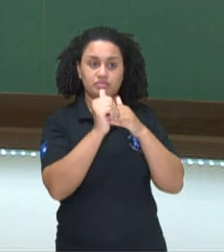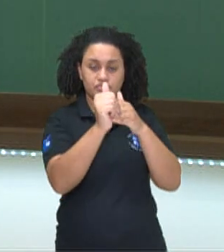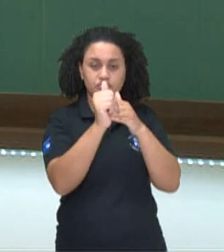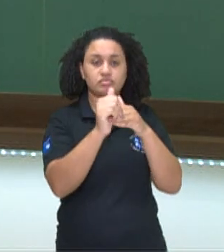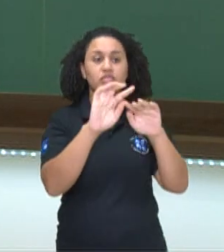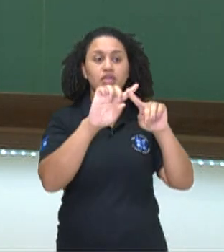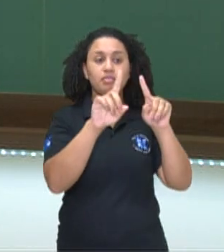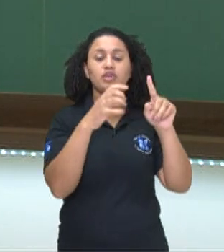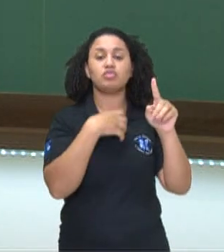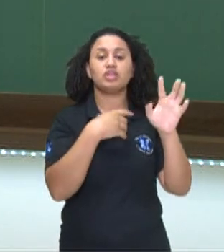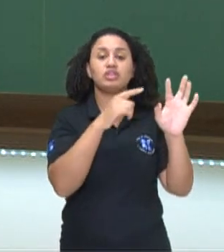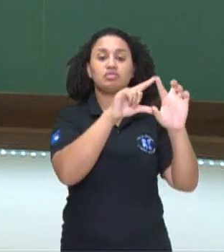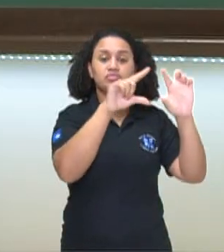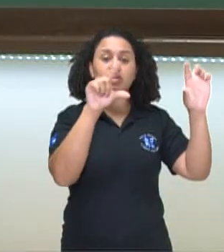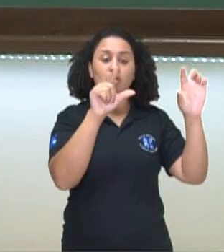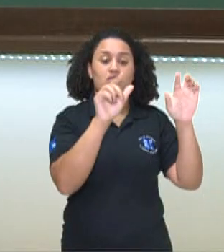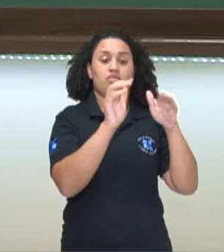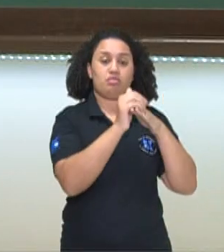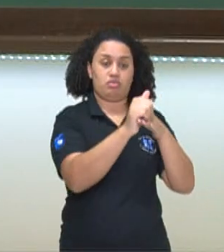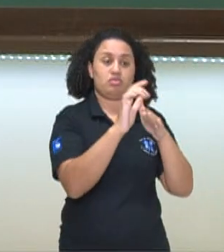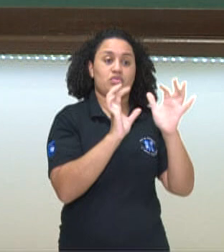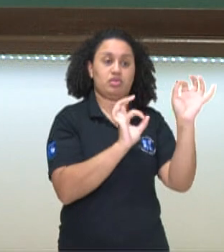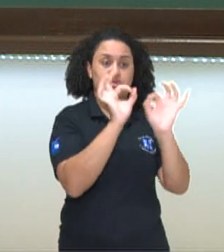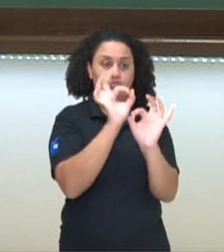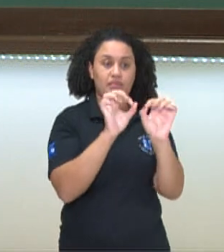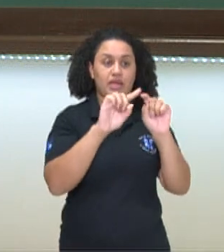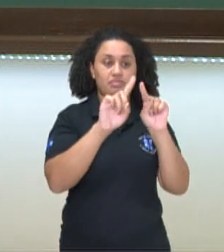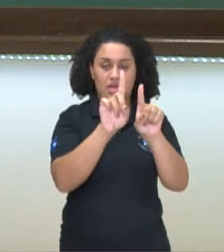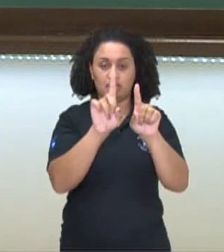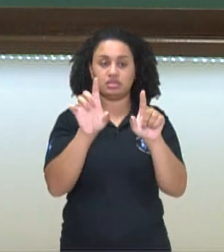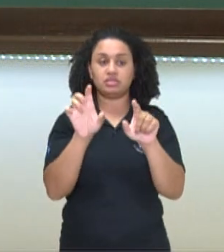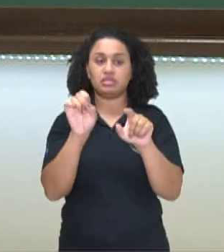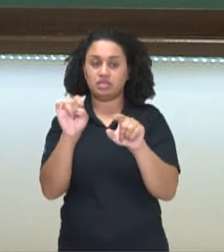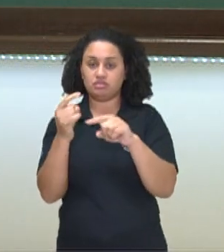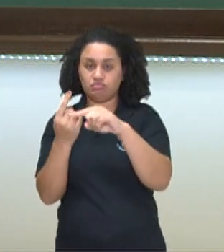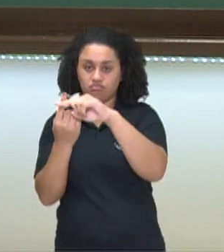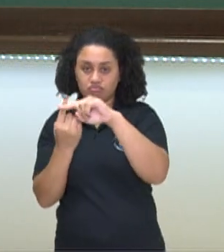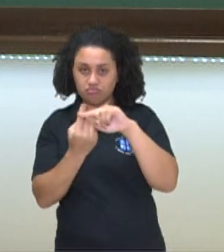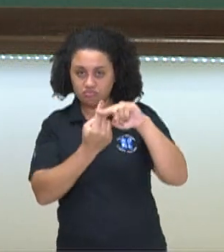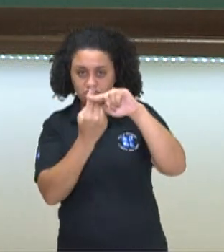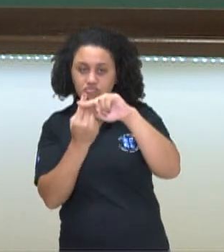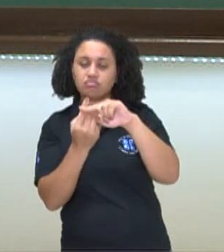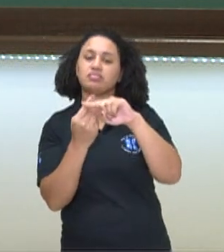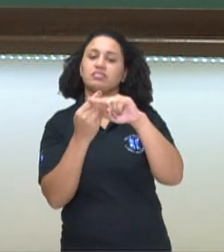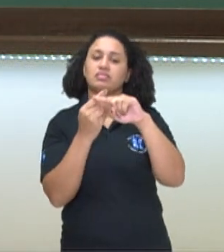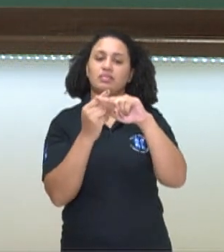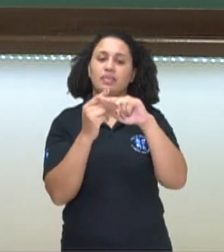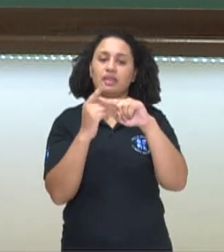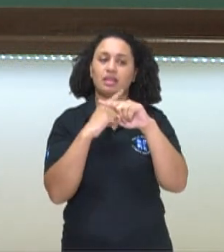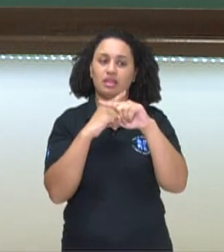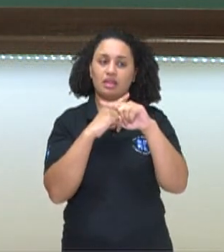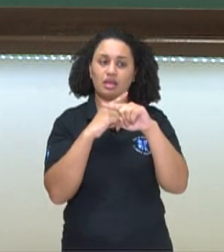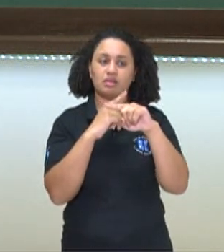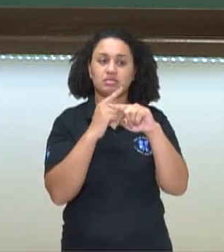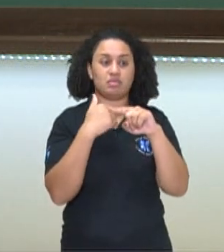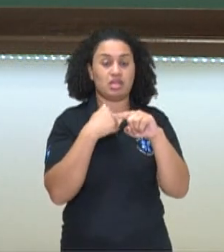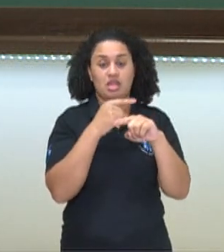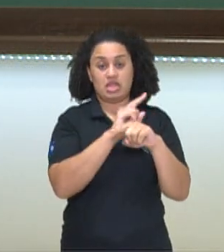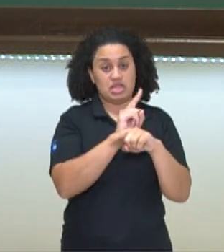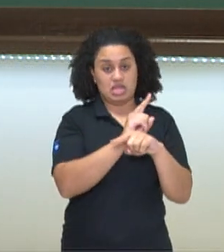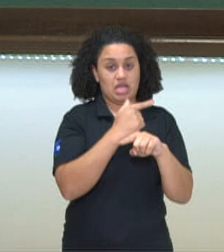todo ordenado, ok? Já quando eu aproximo um corpo carregado de um corpo isolante, não